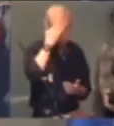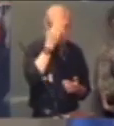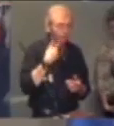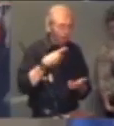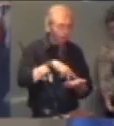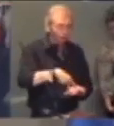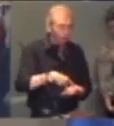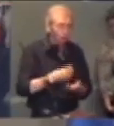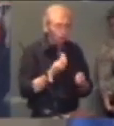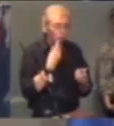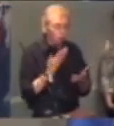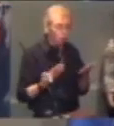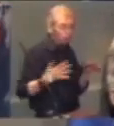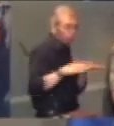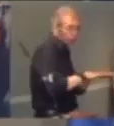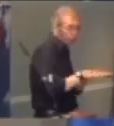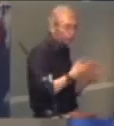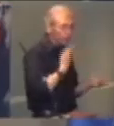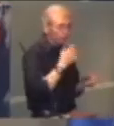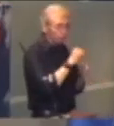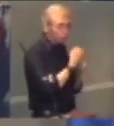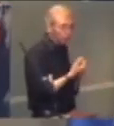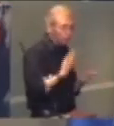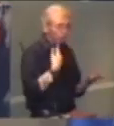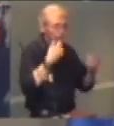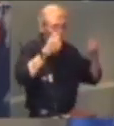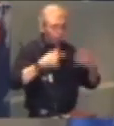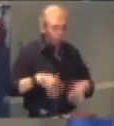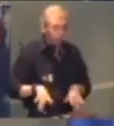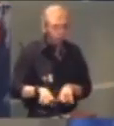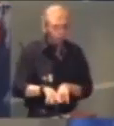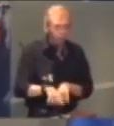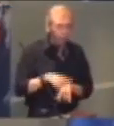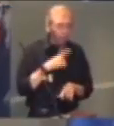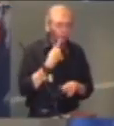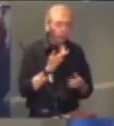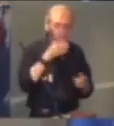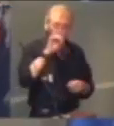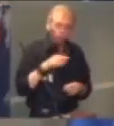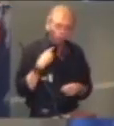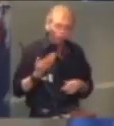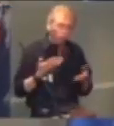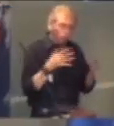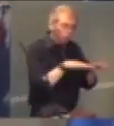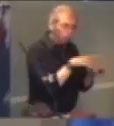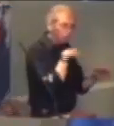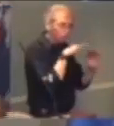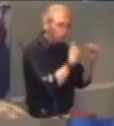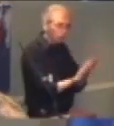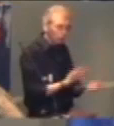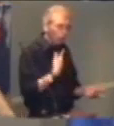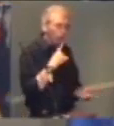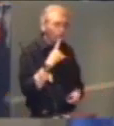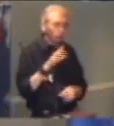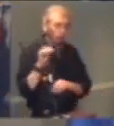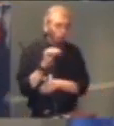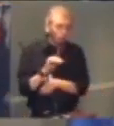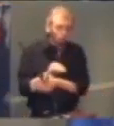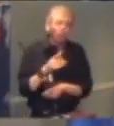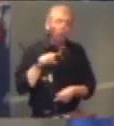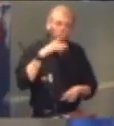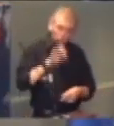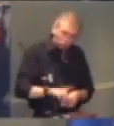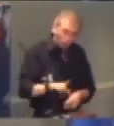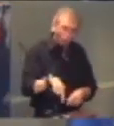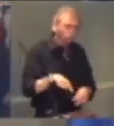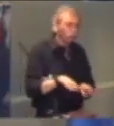inclusão integral na sociedade falei também do seu direito na sala de aula do seu direito no seu tratamento da conscientização